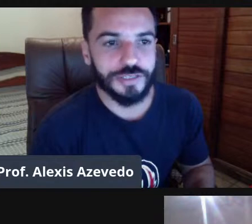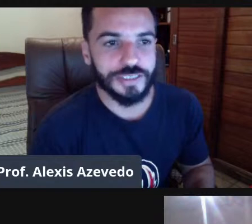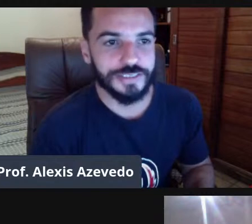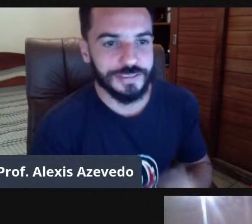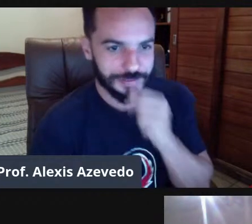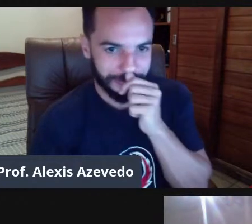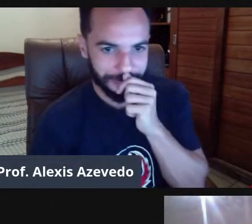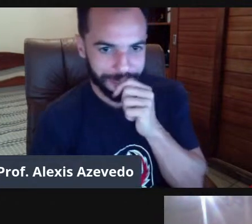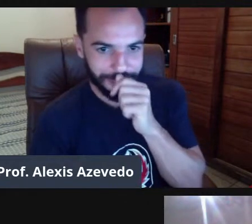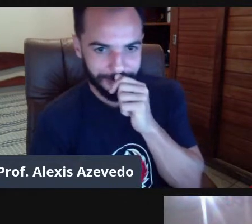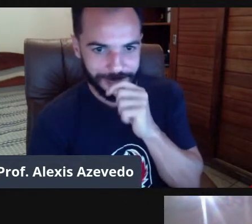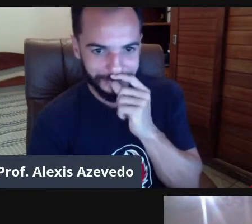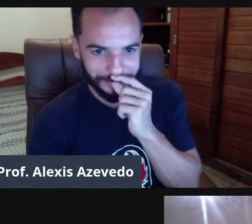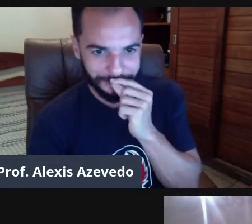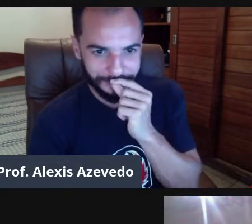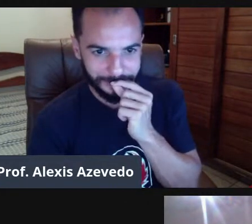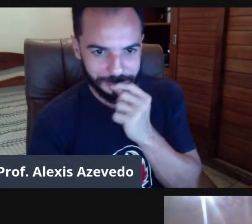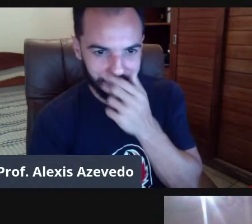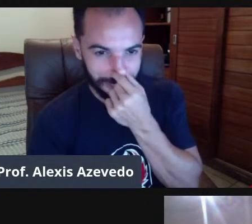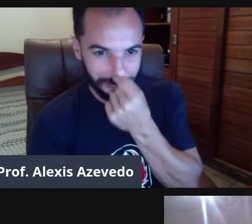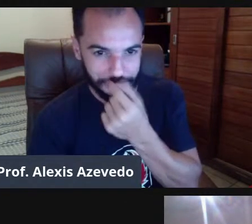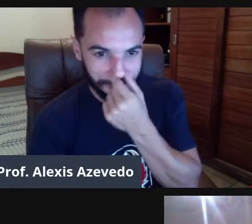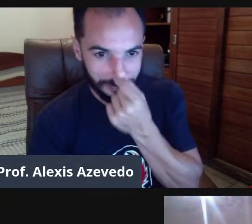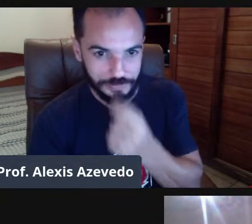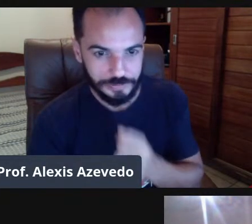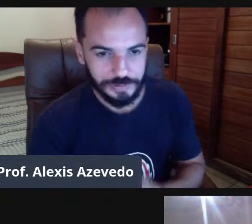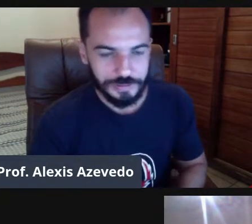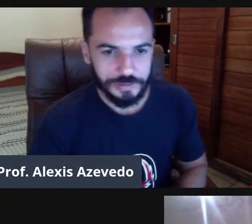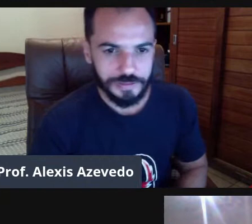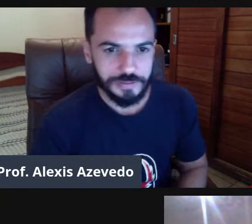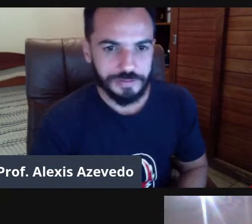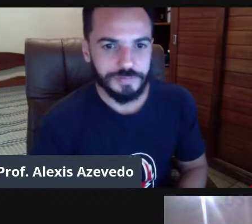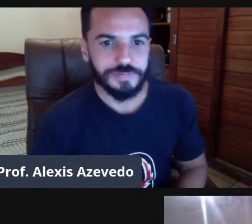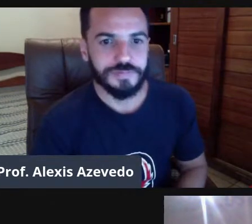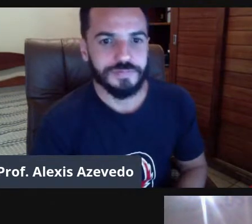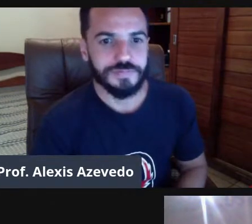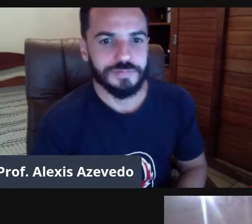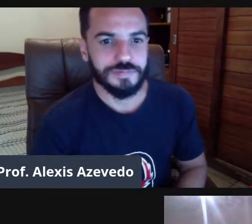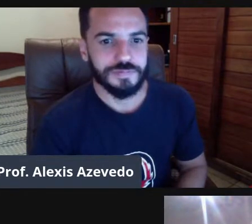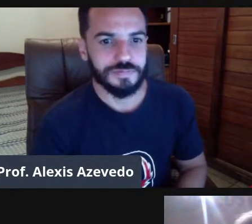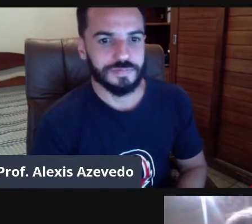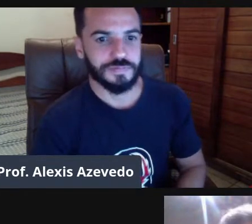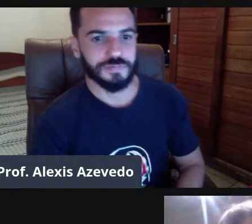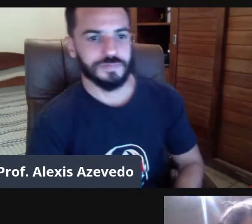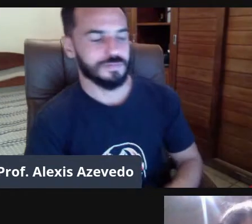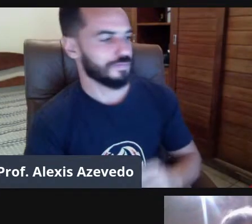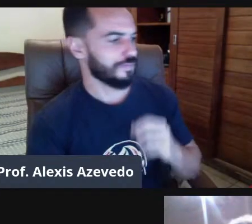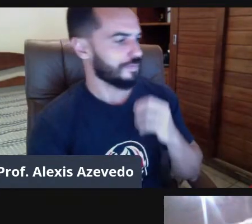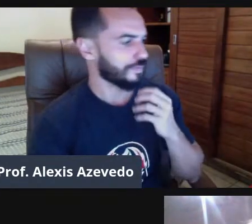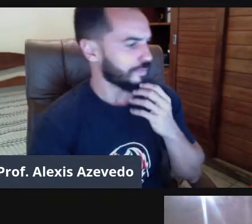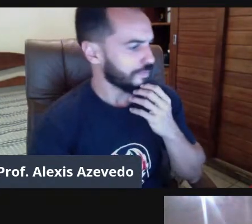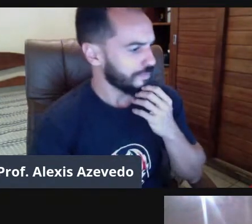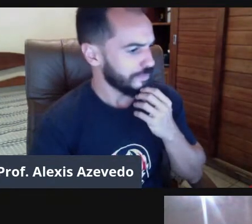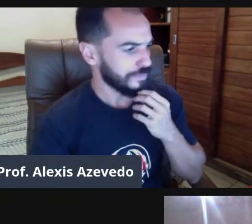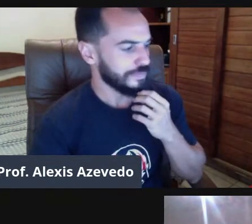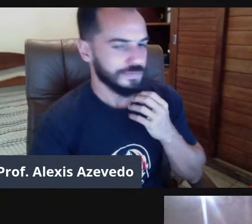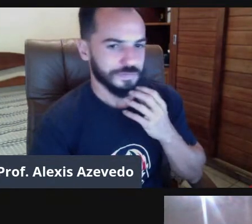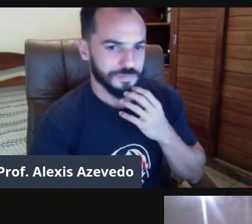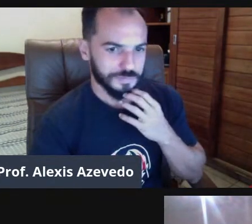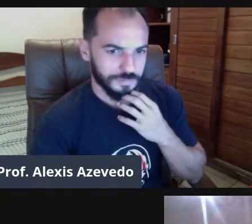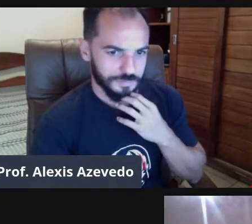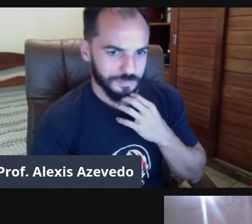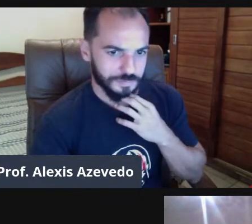Pode falar, Lorena. É, eu estou pensando que esse material ele pode ficar disponibilizado no